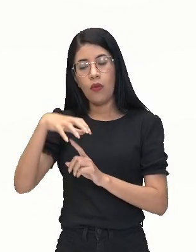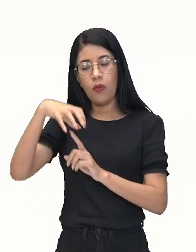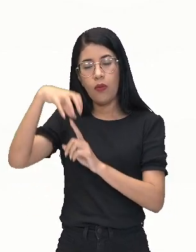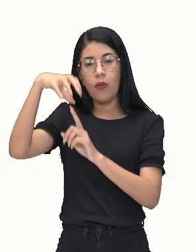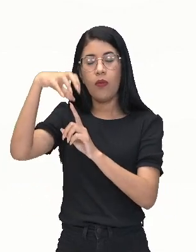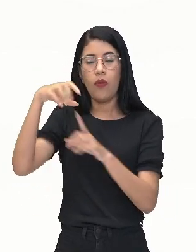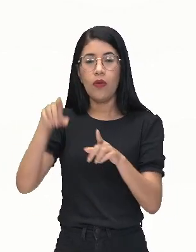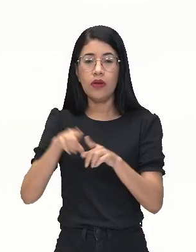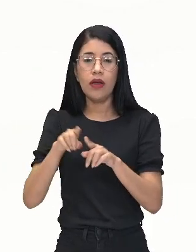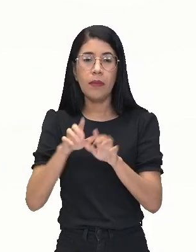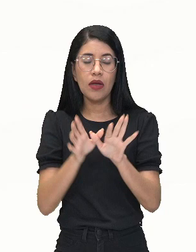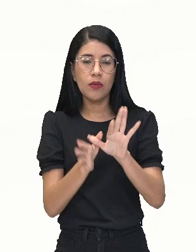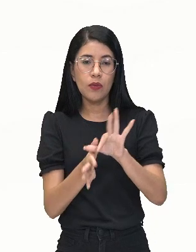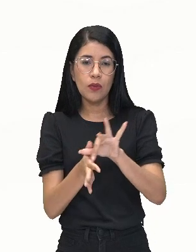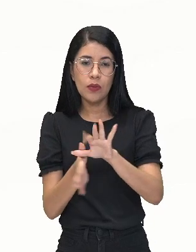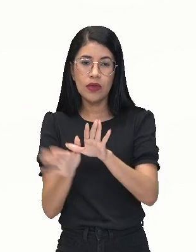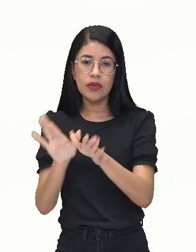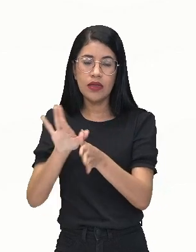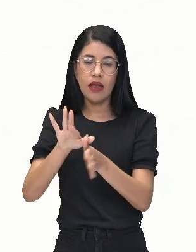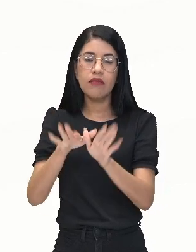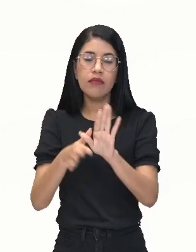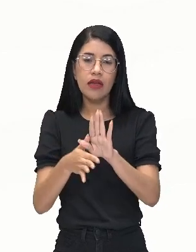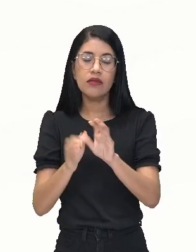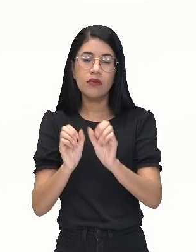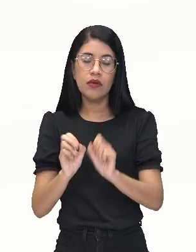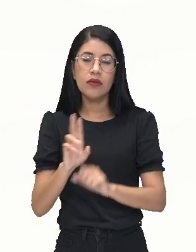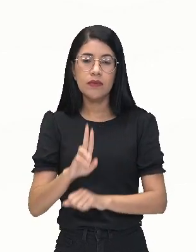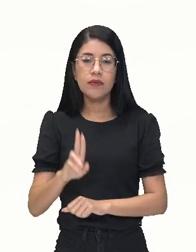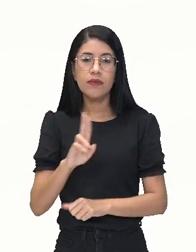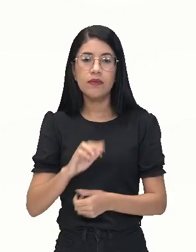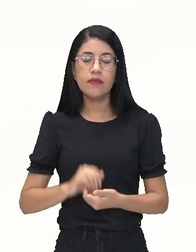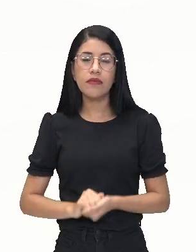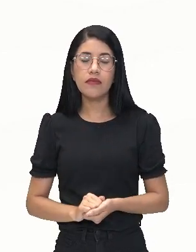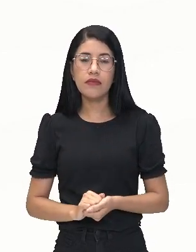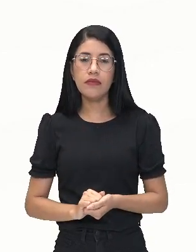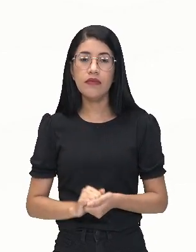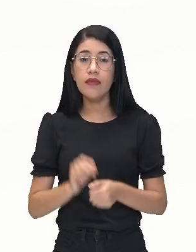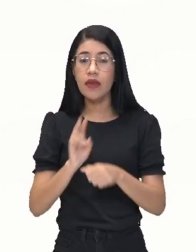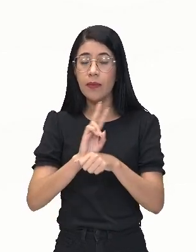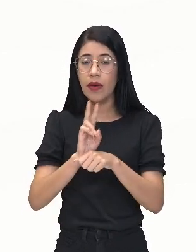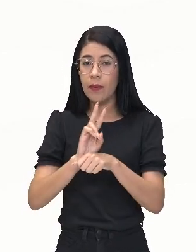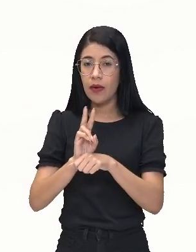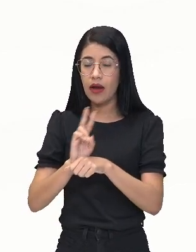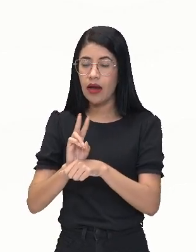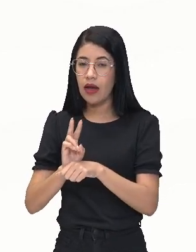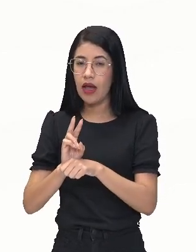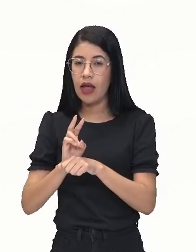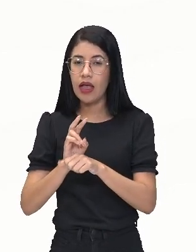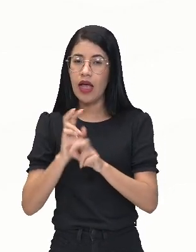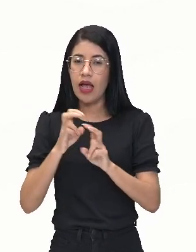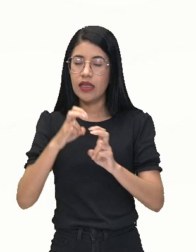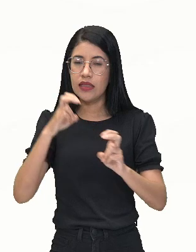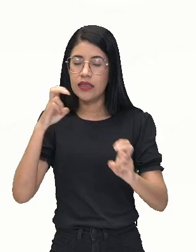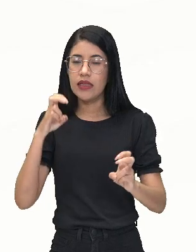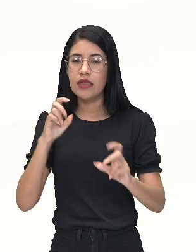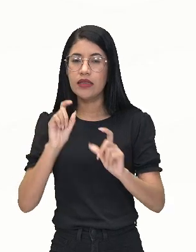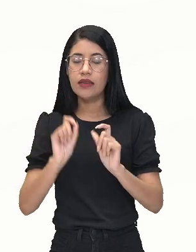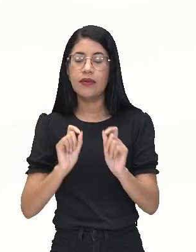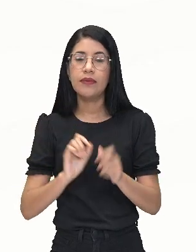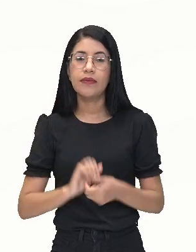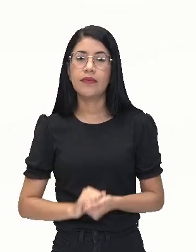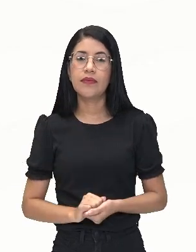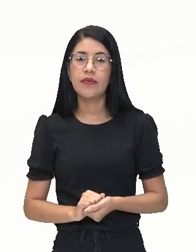que é o caso dos satélites. Vamos mais à frente aqui, que o sensoriamento remoto ele tem, né,